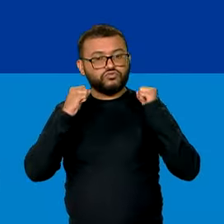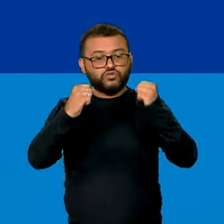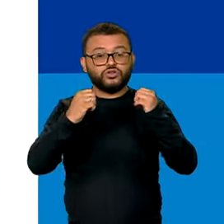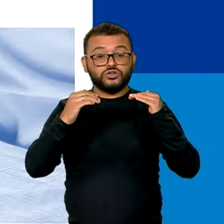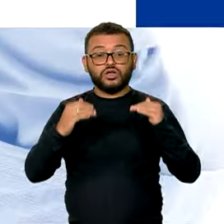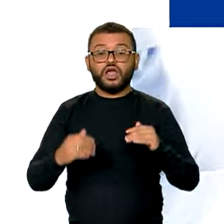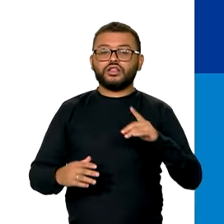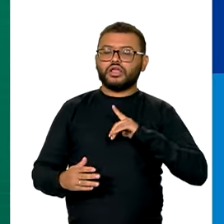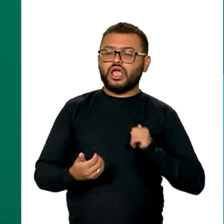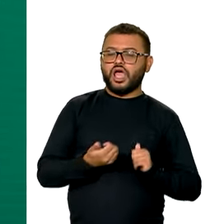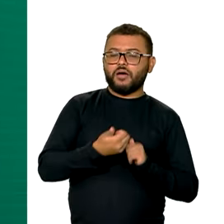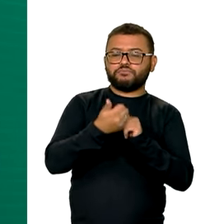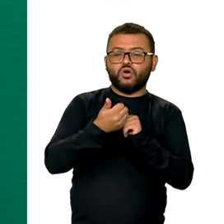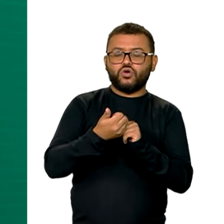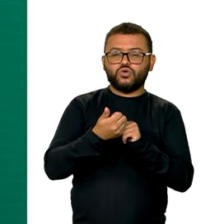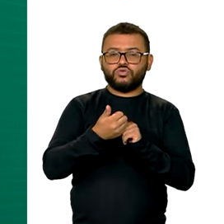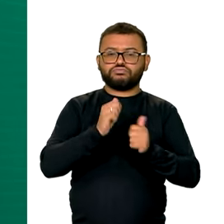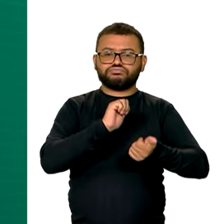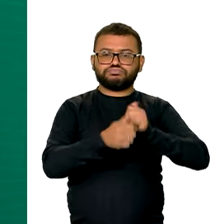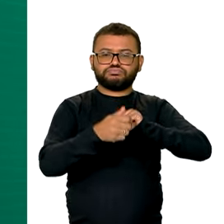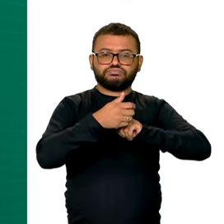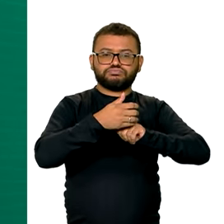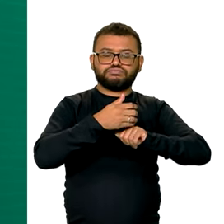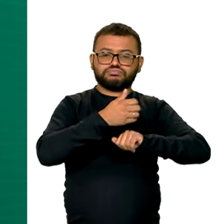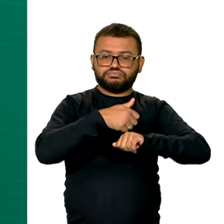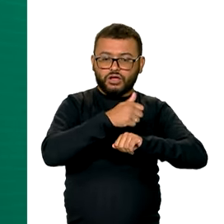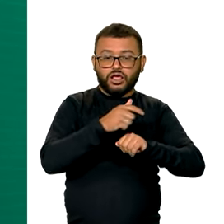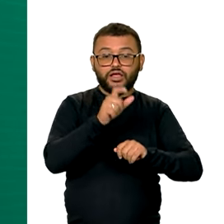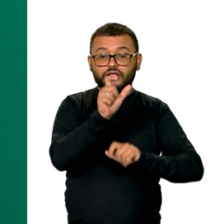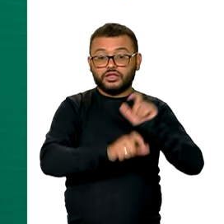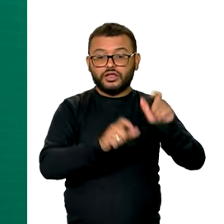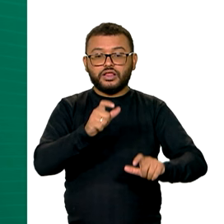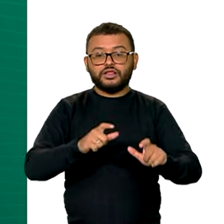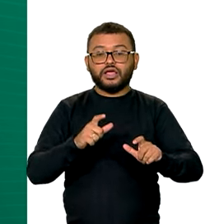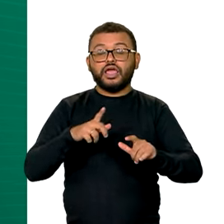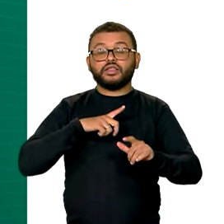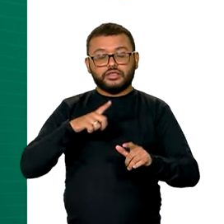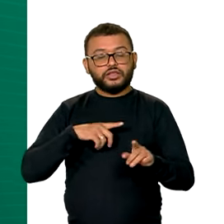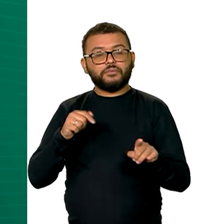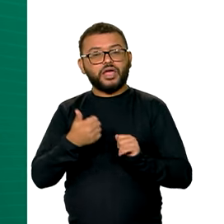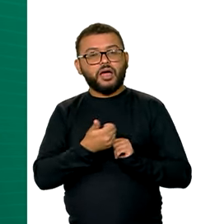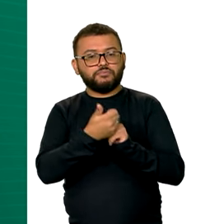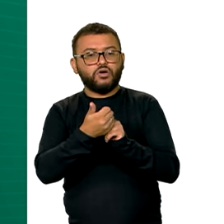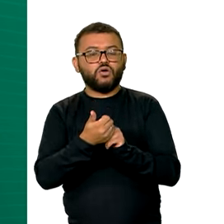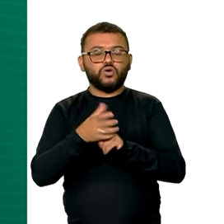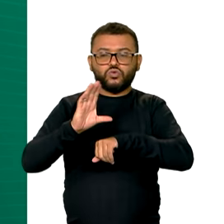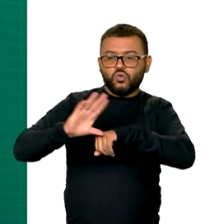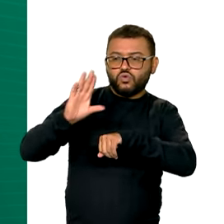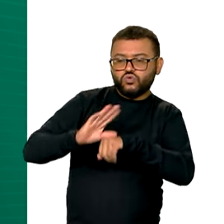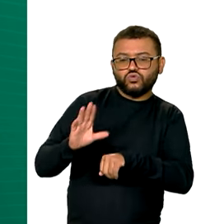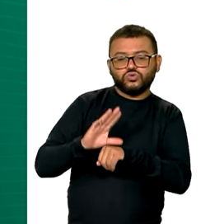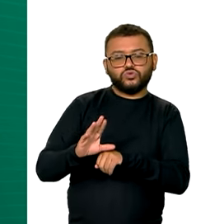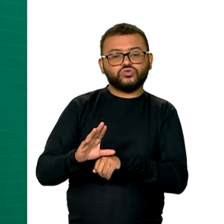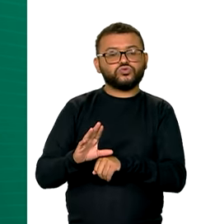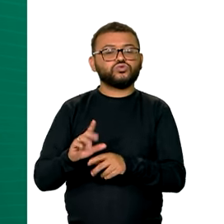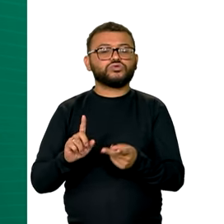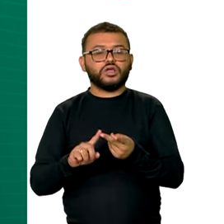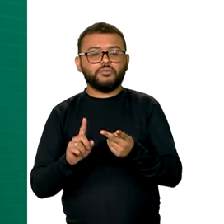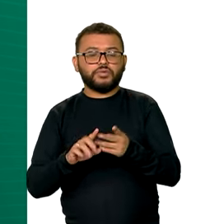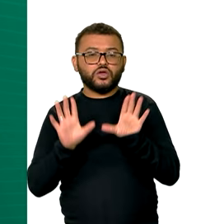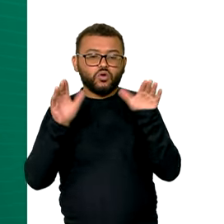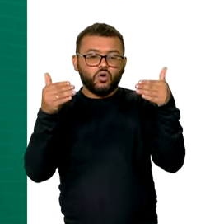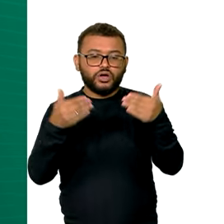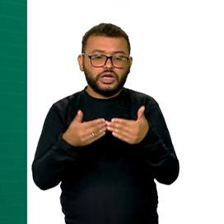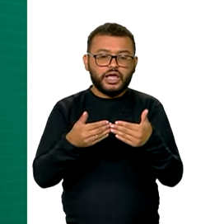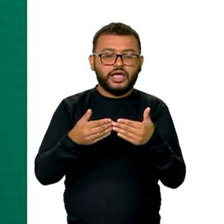Além do apoio direto aos atletas, o programa inclui suporte a eventos esportivos e de capacitação, como cursos,